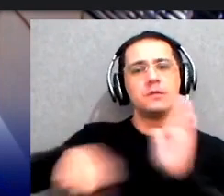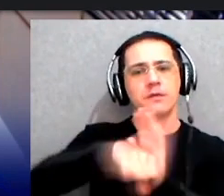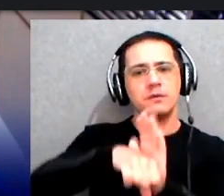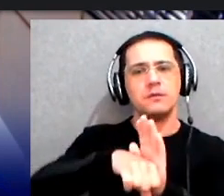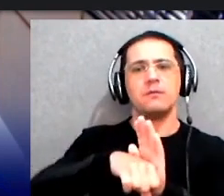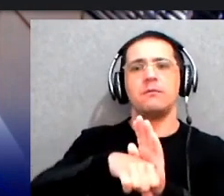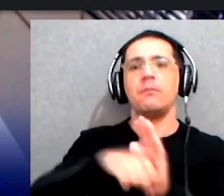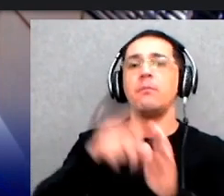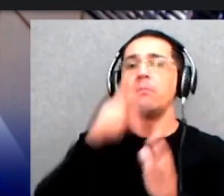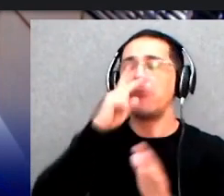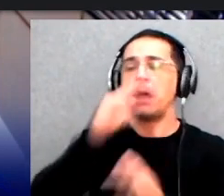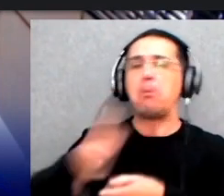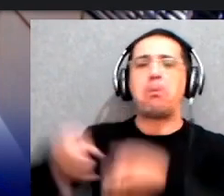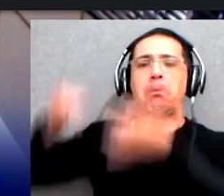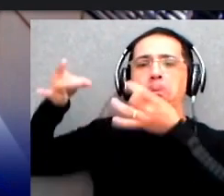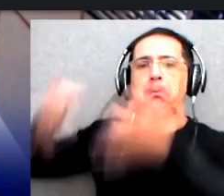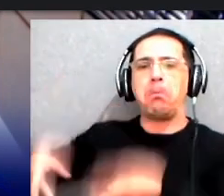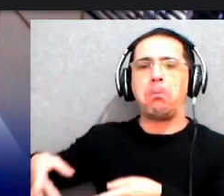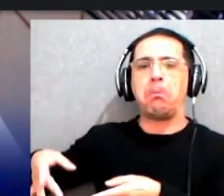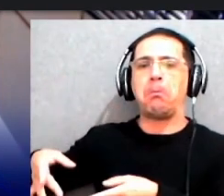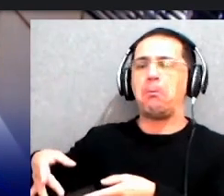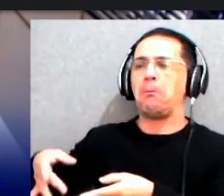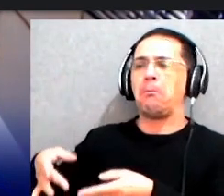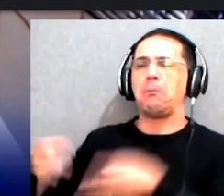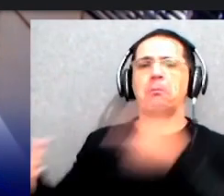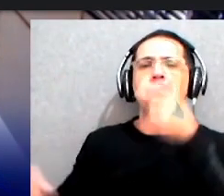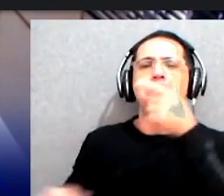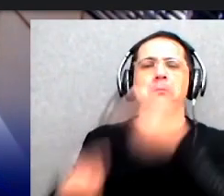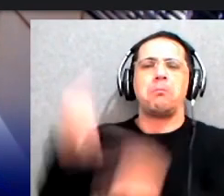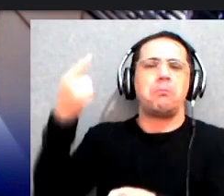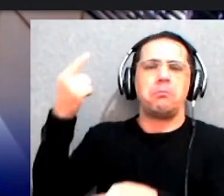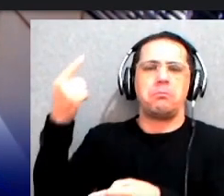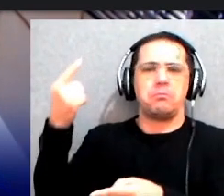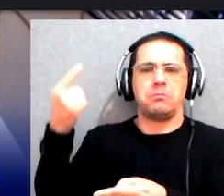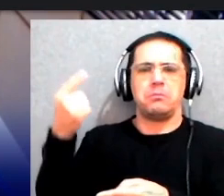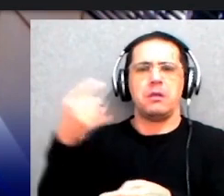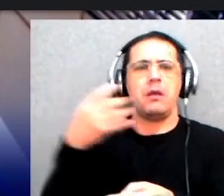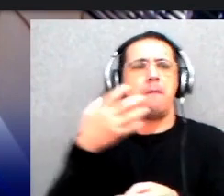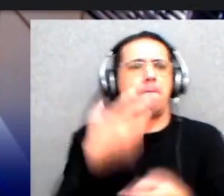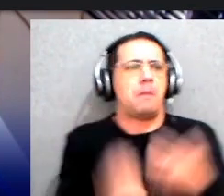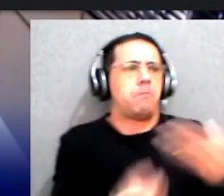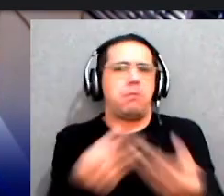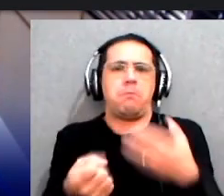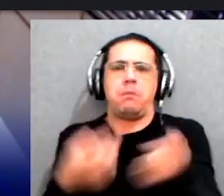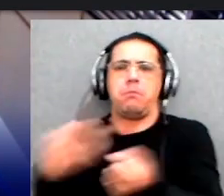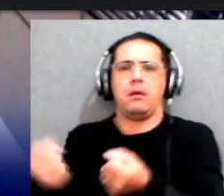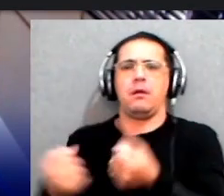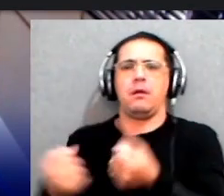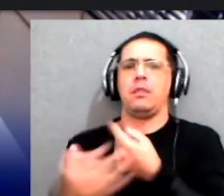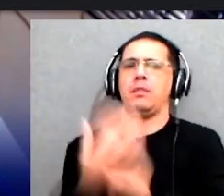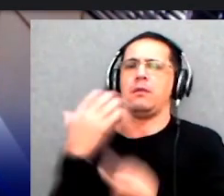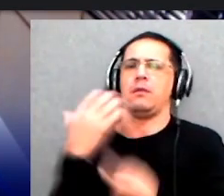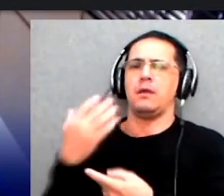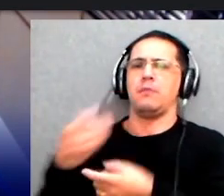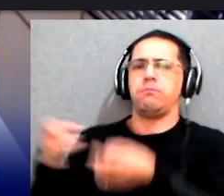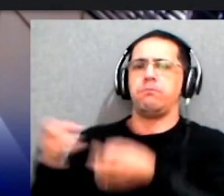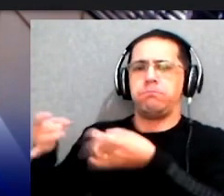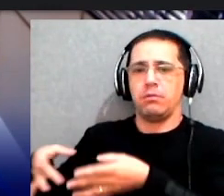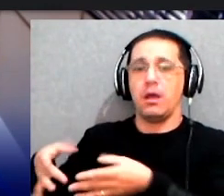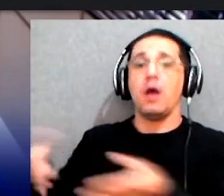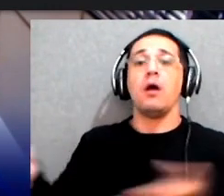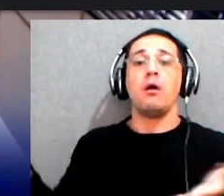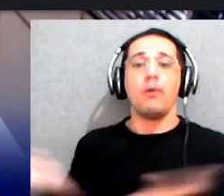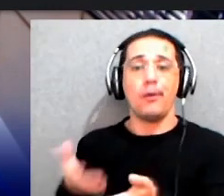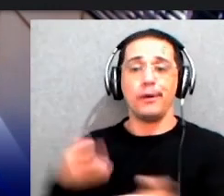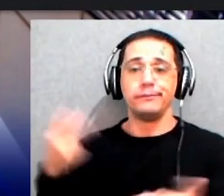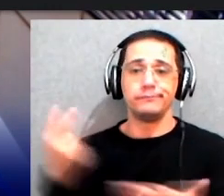pelo próprio processo que não tem fundamento concreto. Bom, por conta desse erro, nós estamos com os tribunais entulhados.